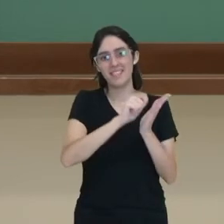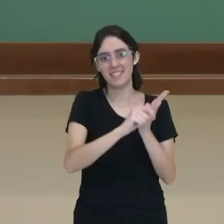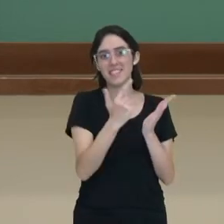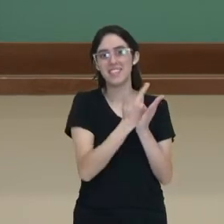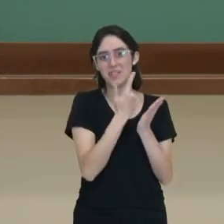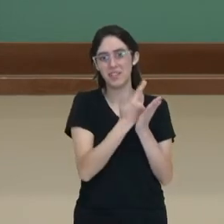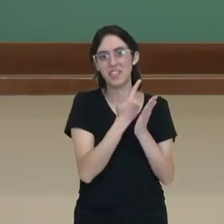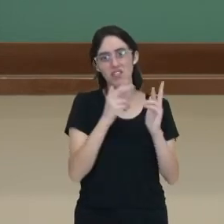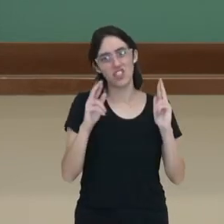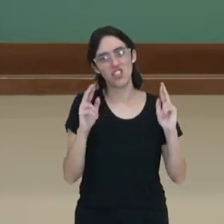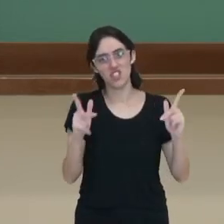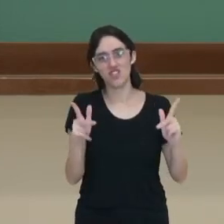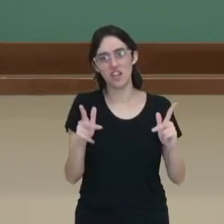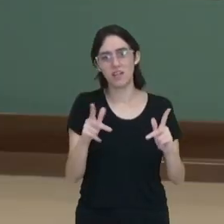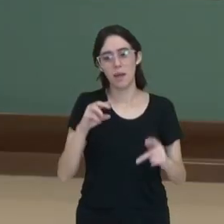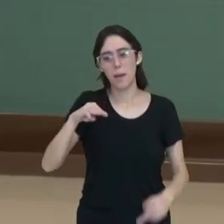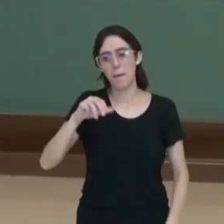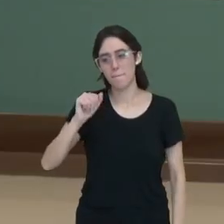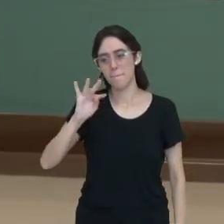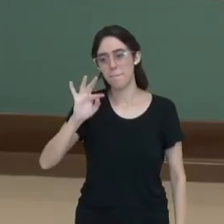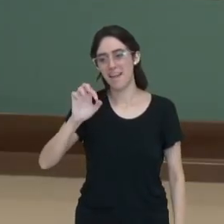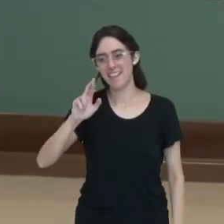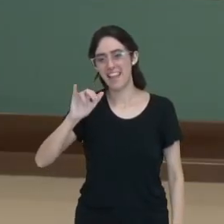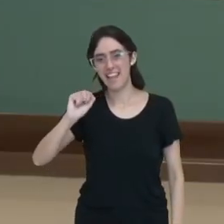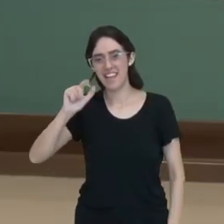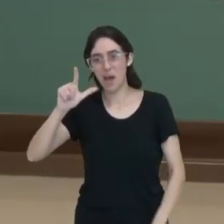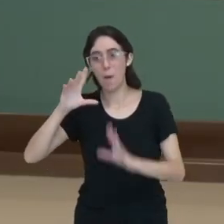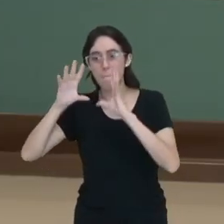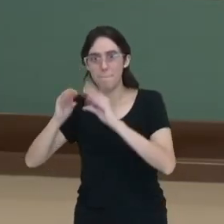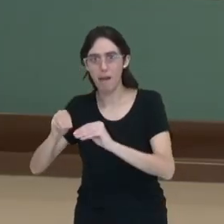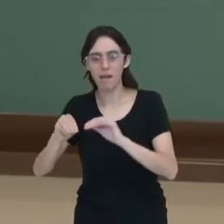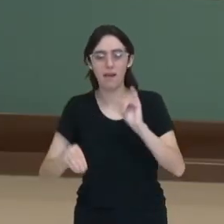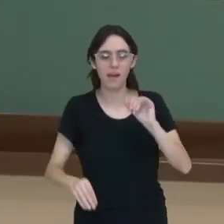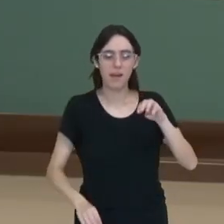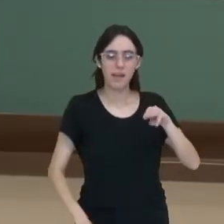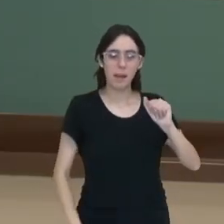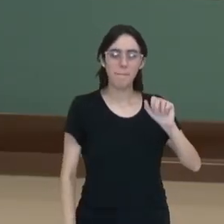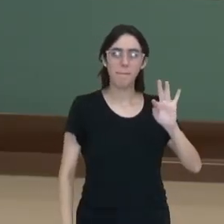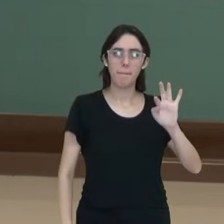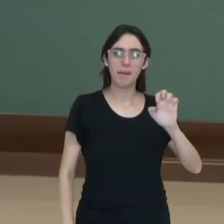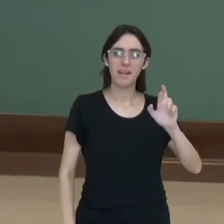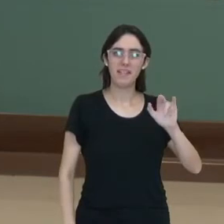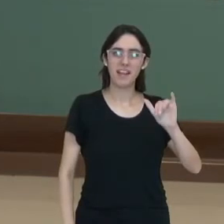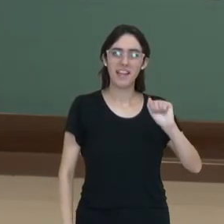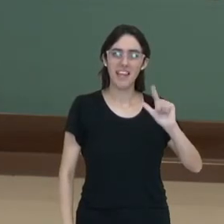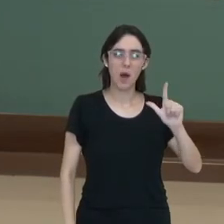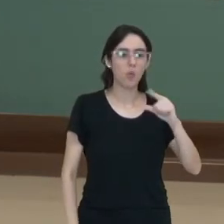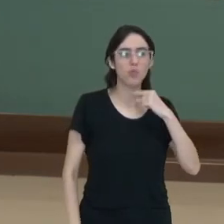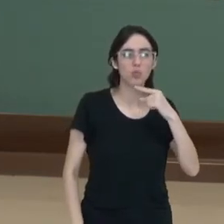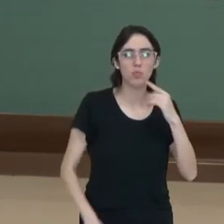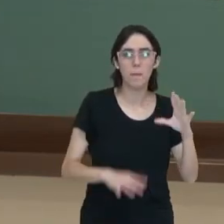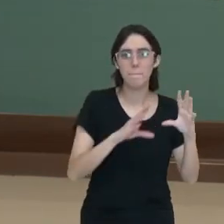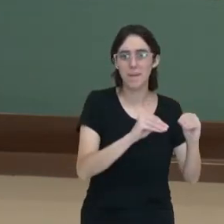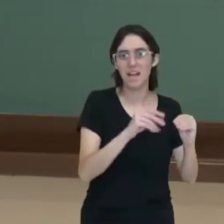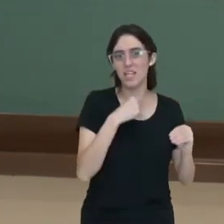fonte material e, no caso aqui, a Suna, o caminho trilhado, os feitos deixados pelo profeta Maomé.